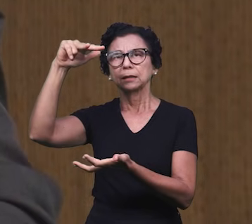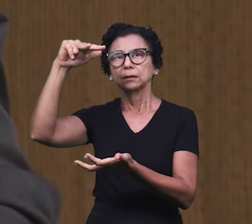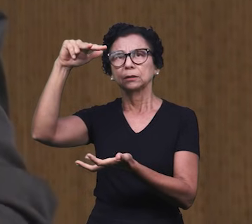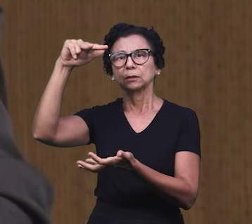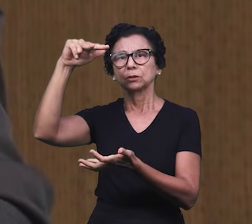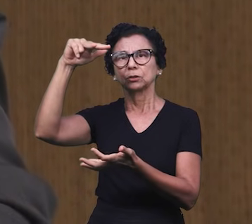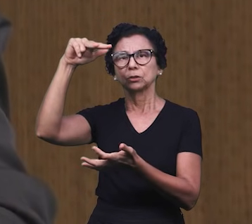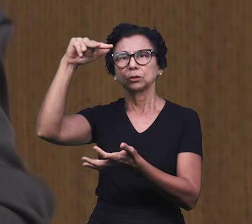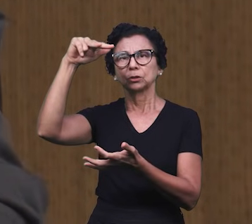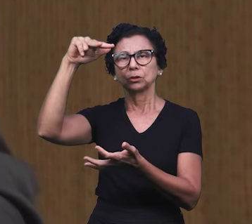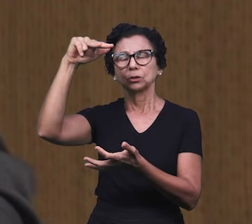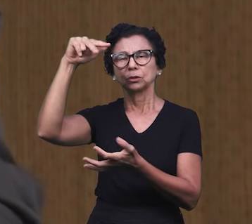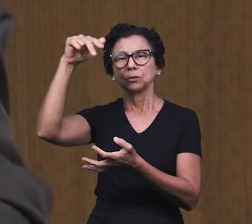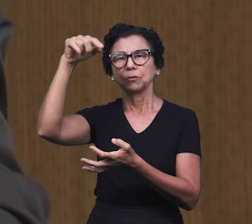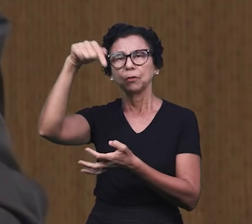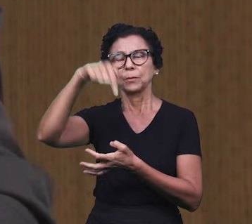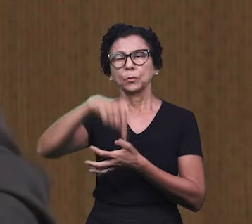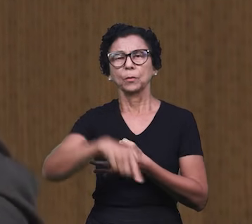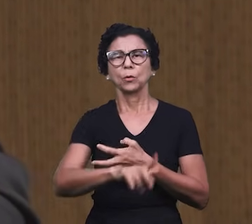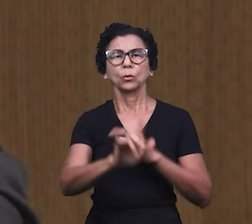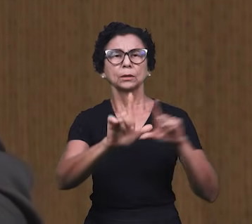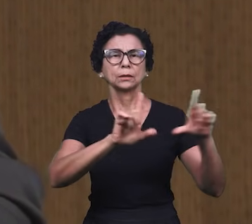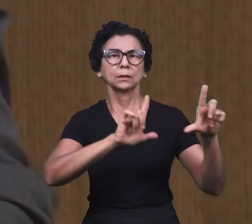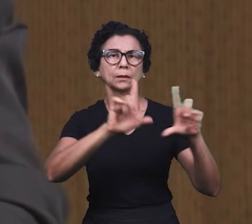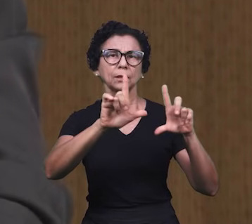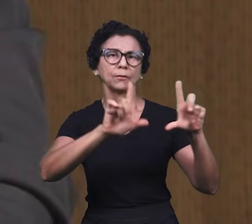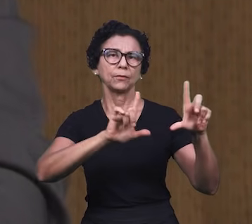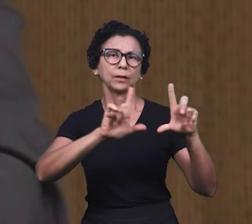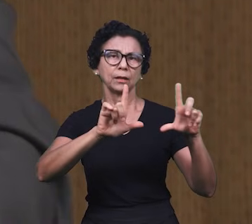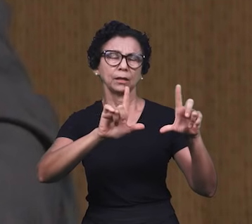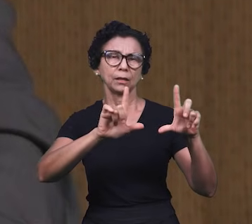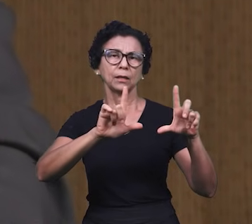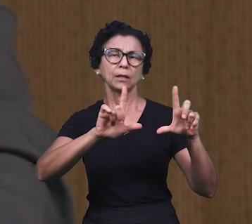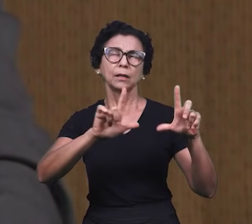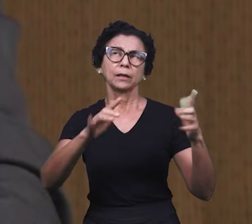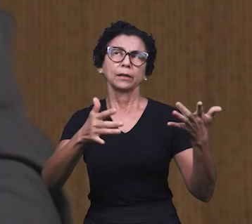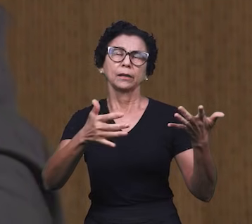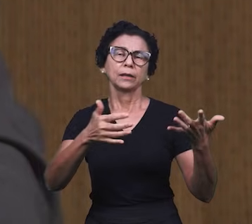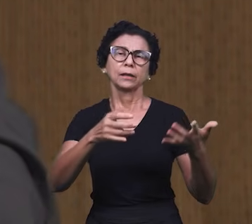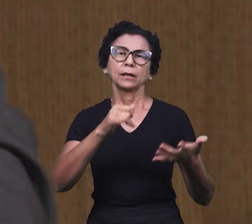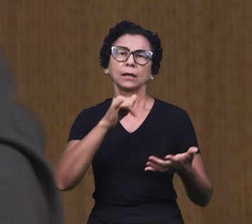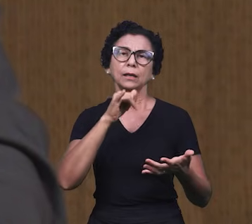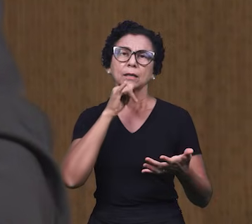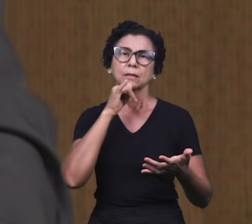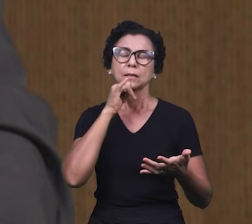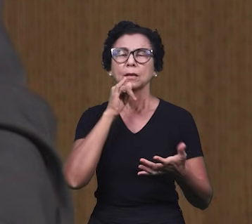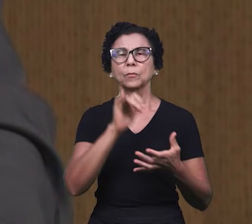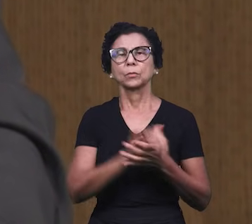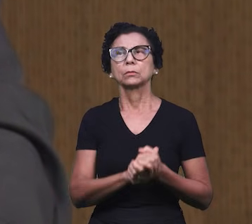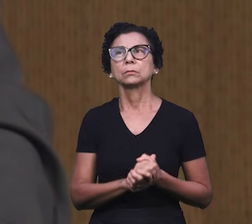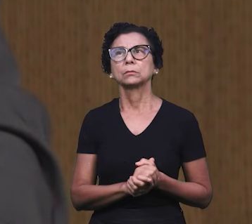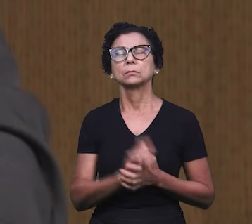uma geradora de TV a cabo, que daí, como nós usamos para a Rússia, Ucrânia,